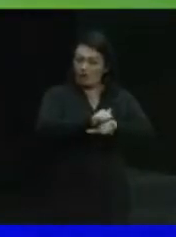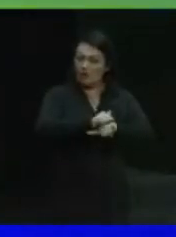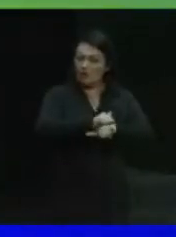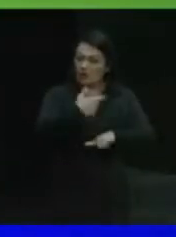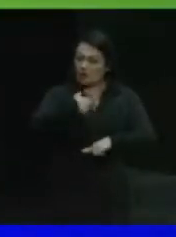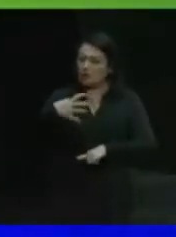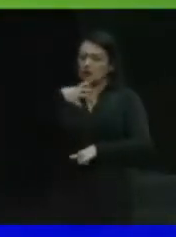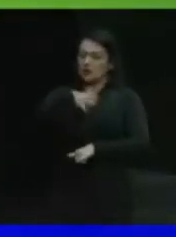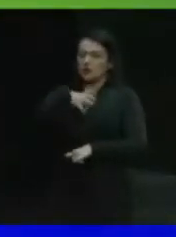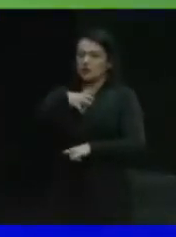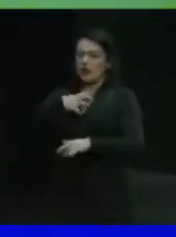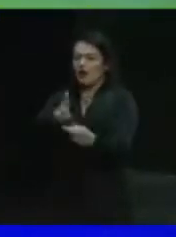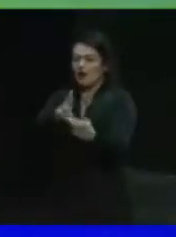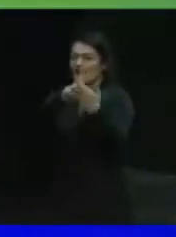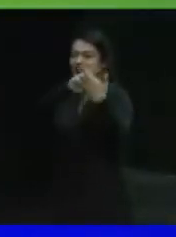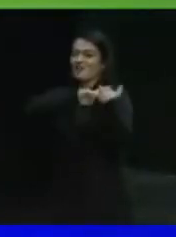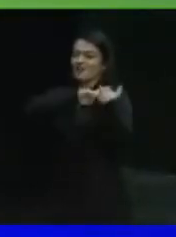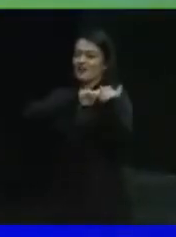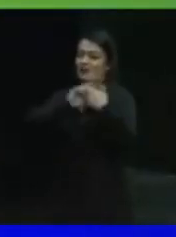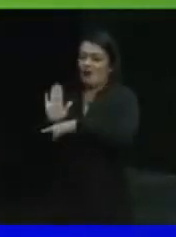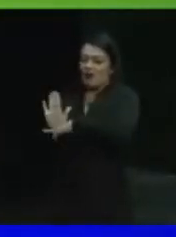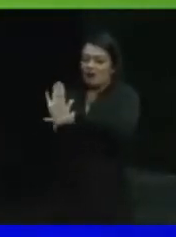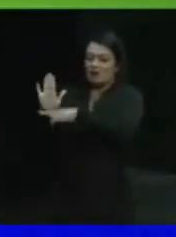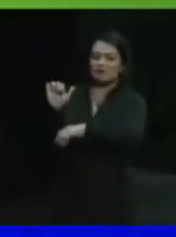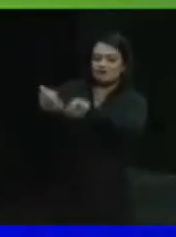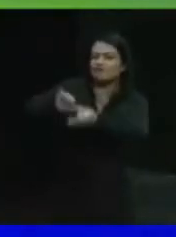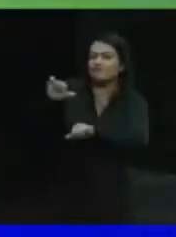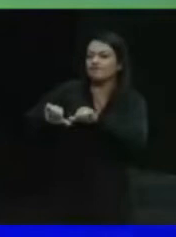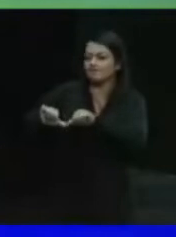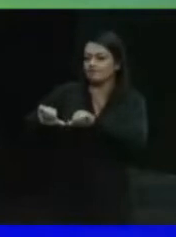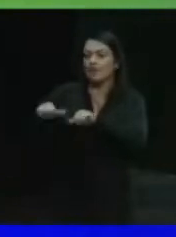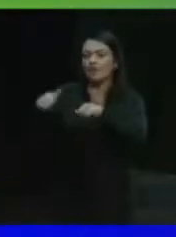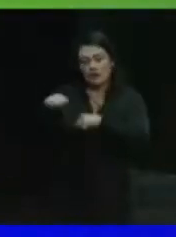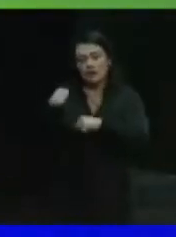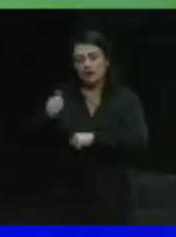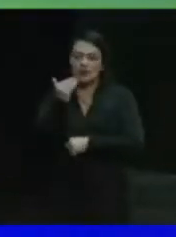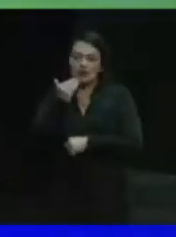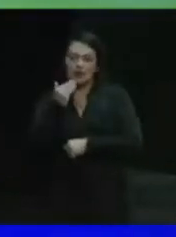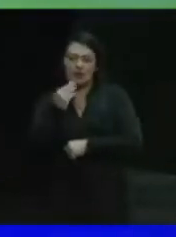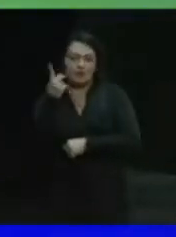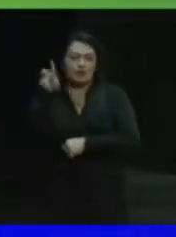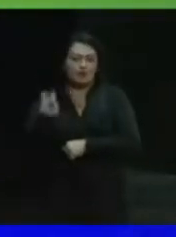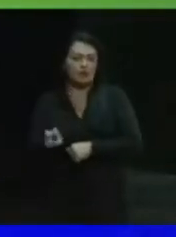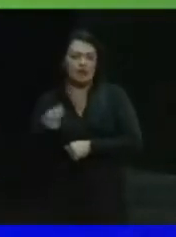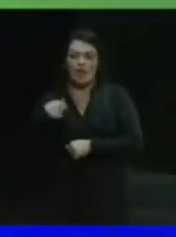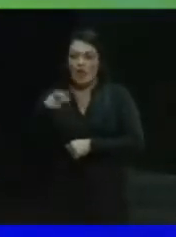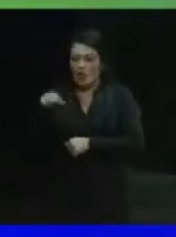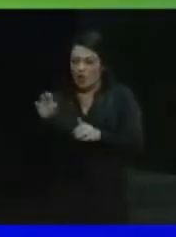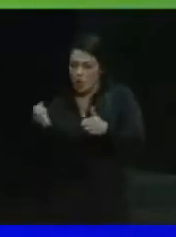ajudar. Havia pelo menos uma chance de dar certo, e eu não poderia me